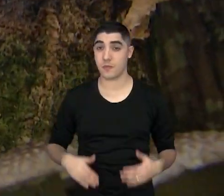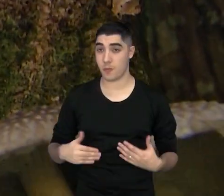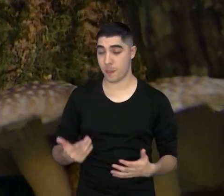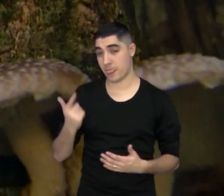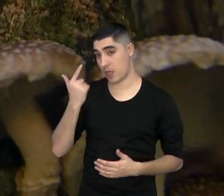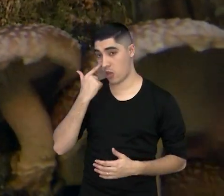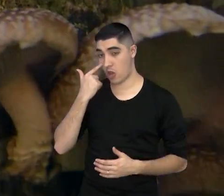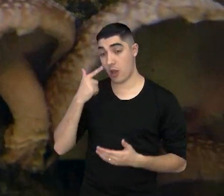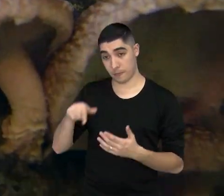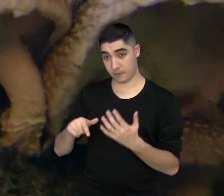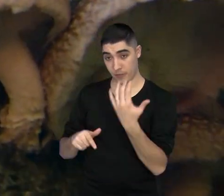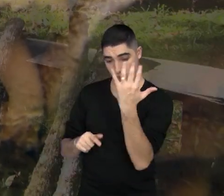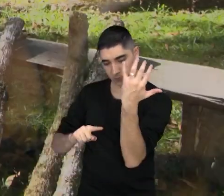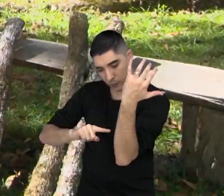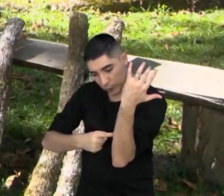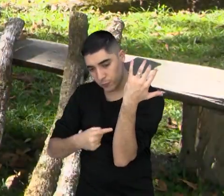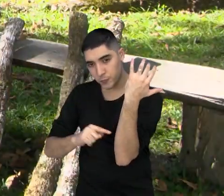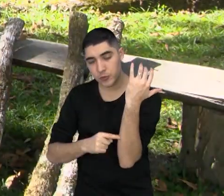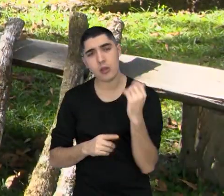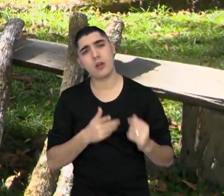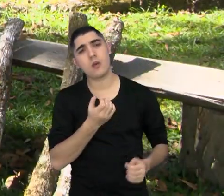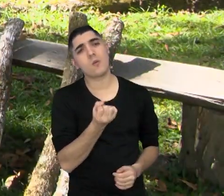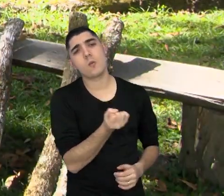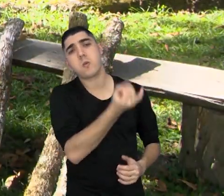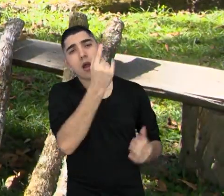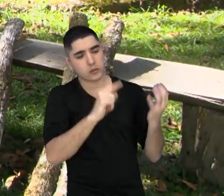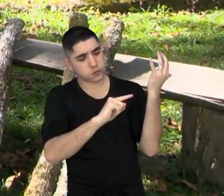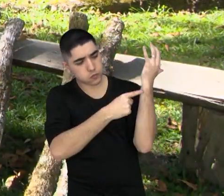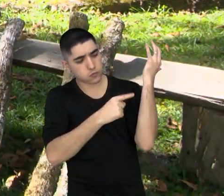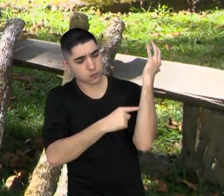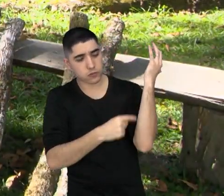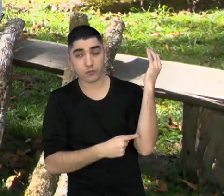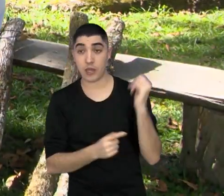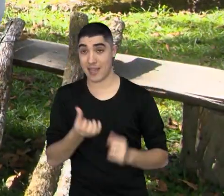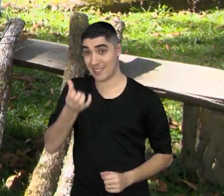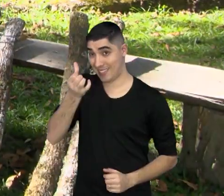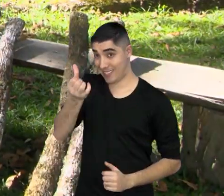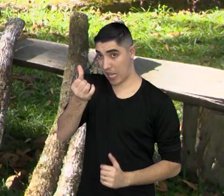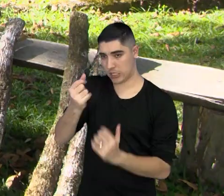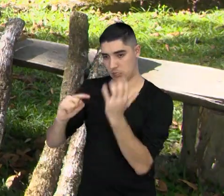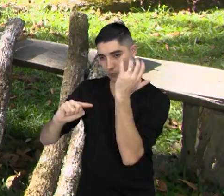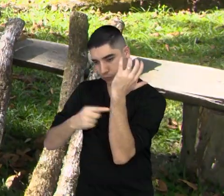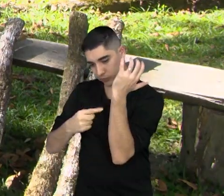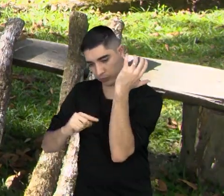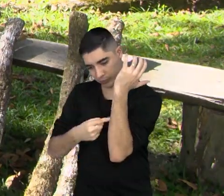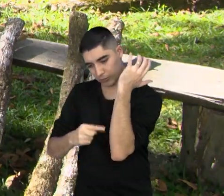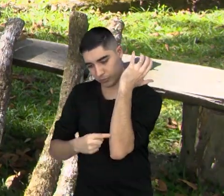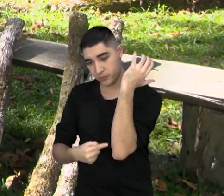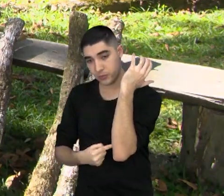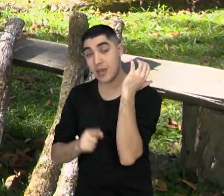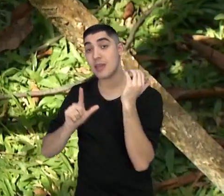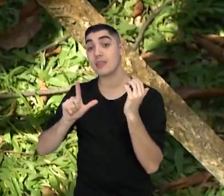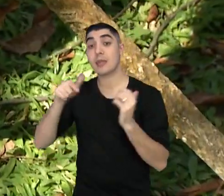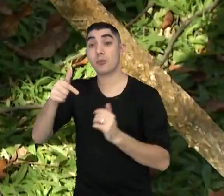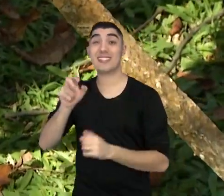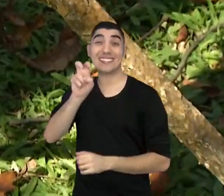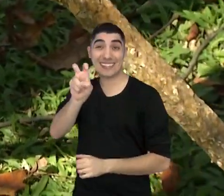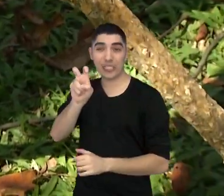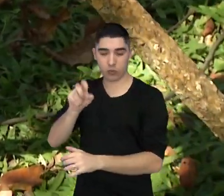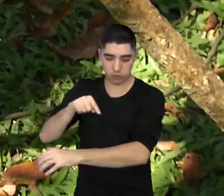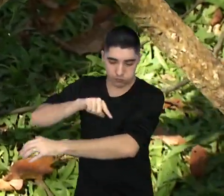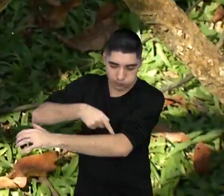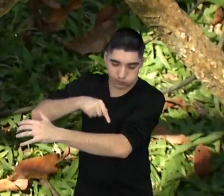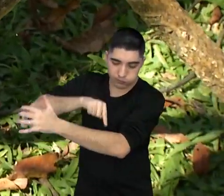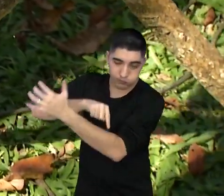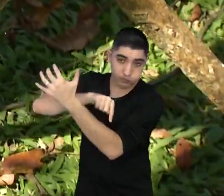Então, olha só, nós vamos furar essas toras. Quantos furos em uma tora, geralmente? Nós fazemos 6 furos nessa linha Tá. e depois 5 furos na